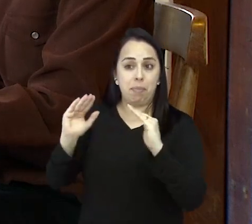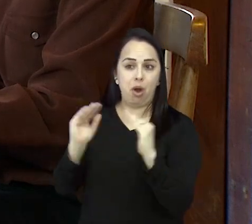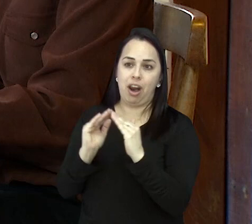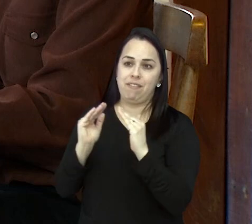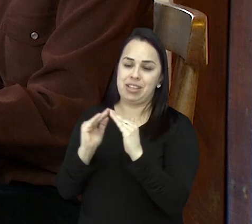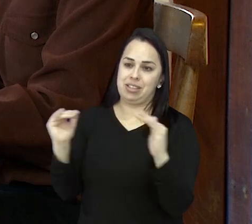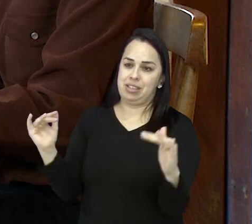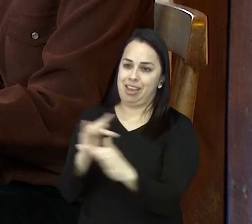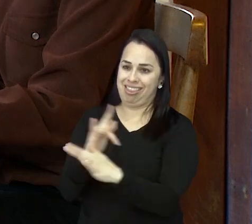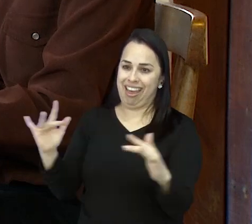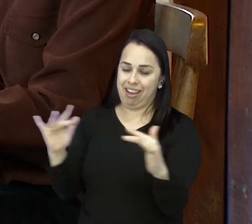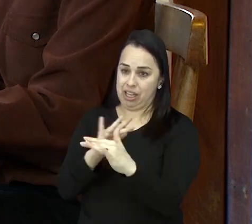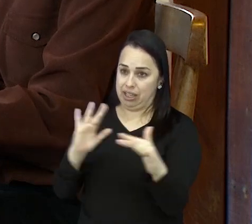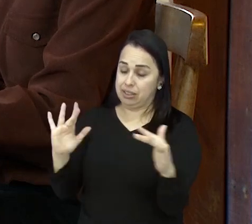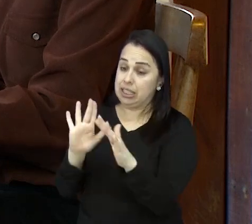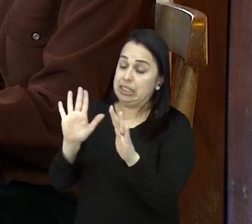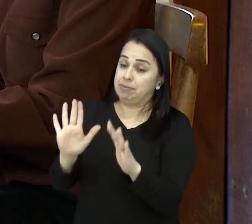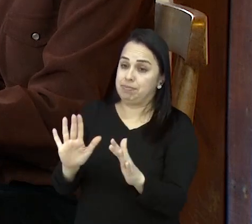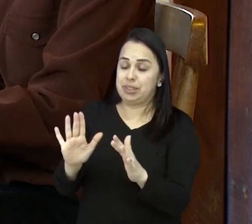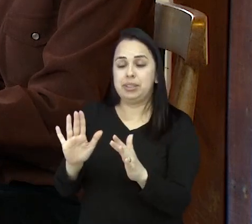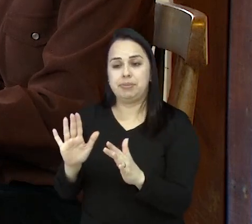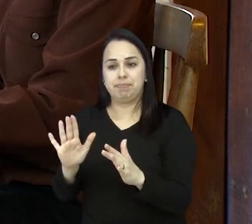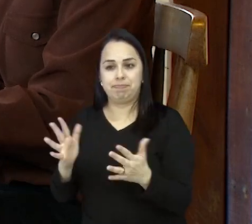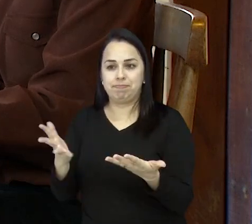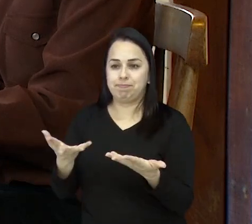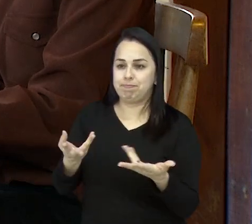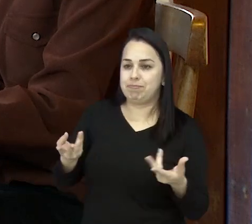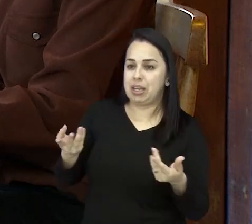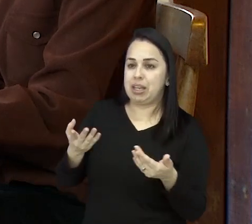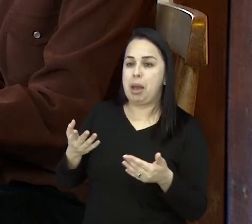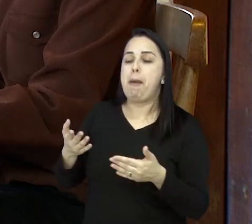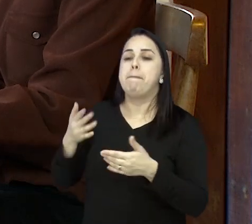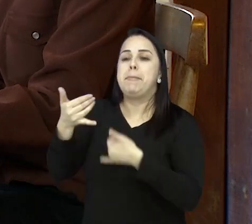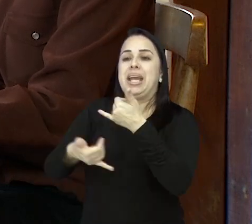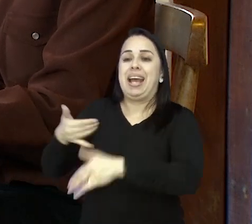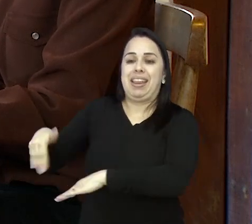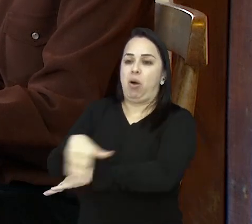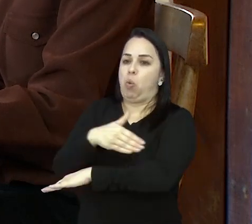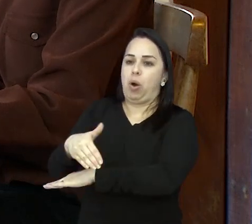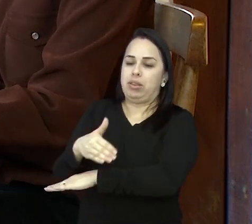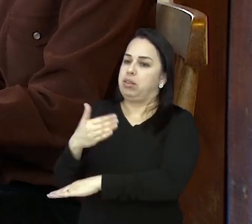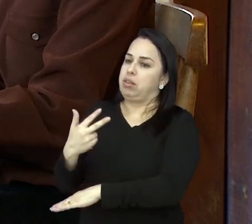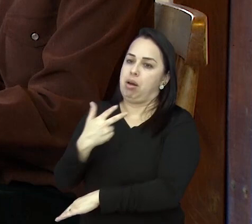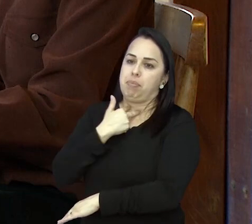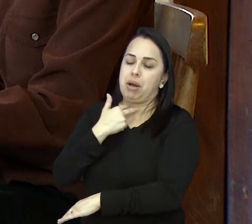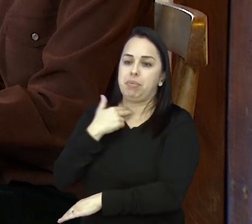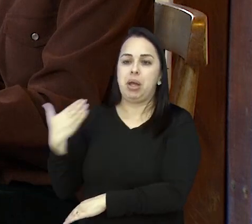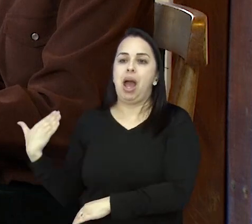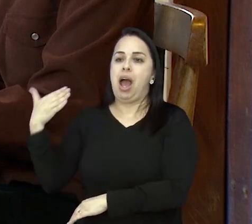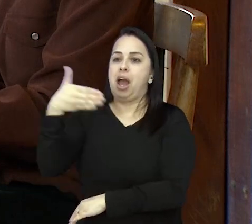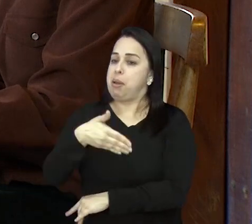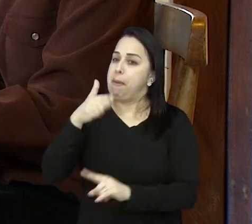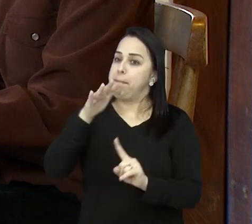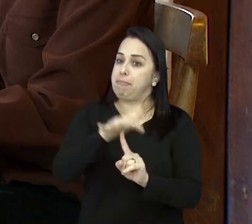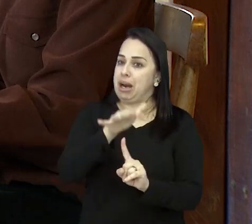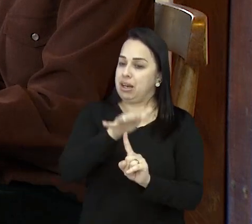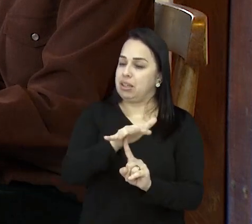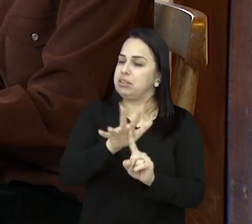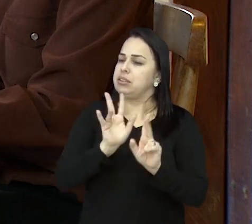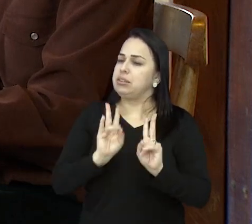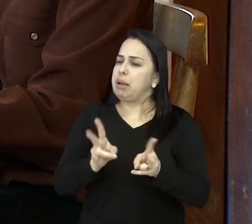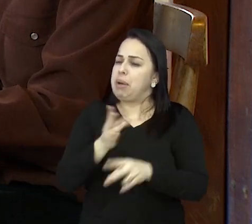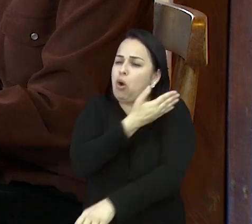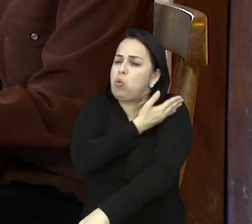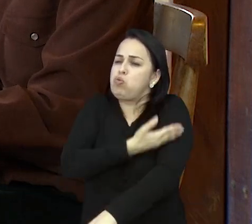cidade grande, né? O que me impedia de brincar na rua. Então, eu sempre ia muito para parques, isso sempre me lembra minha